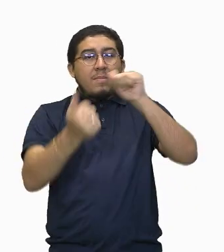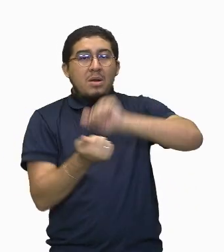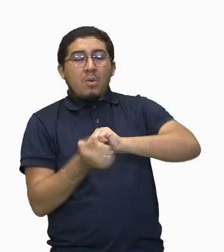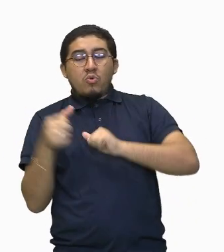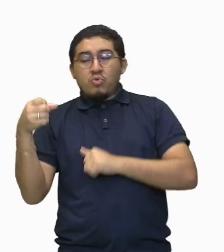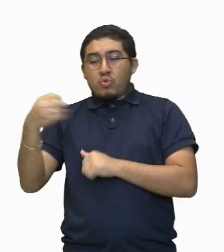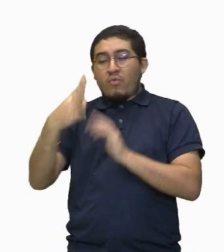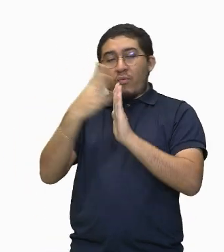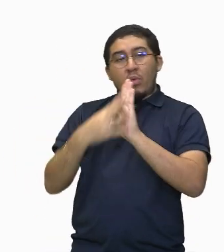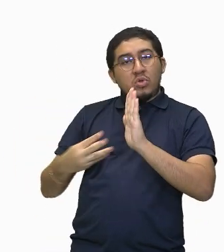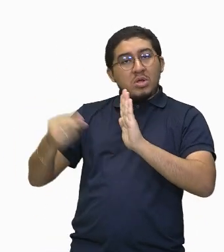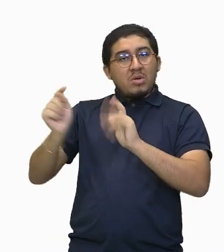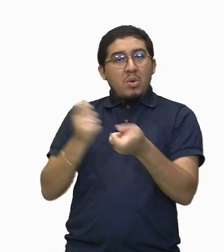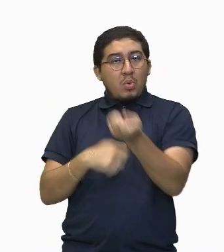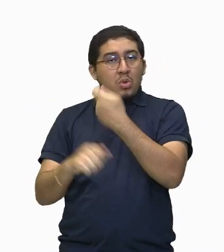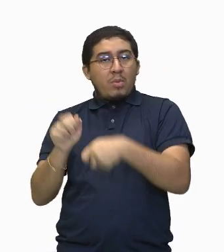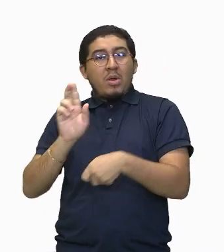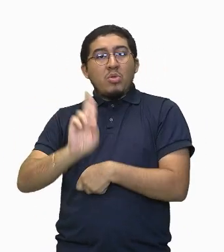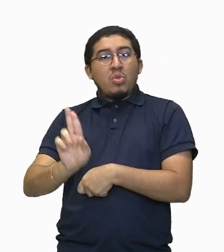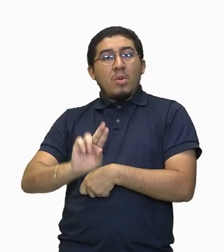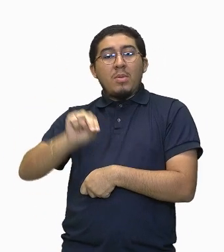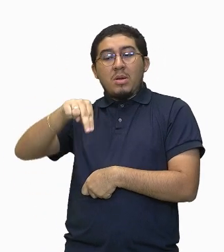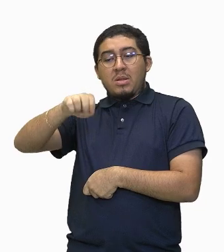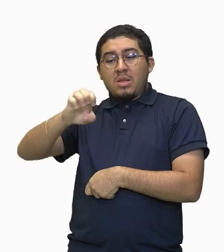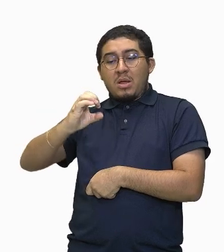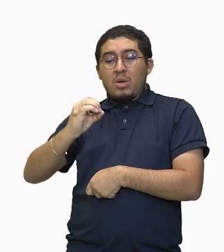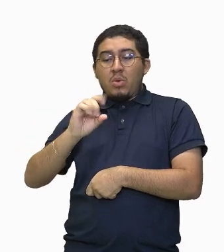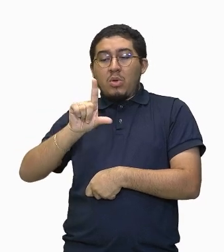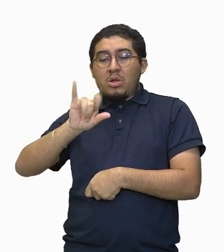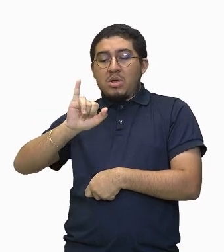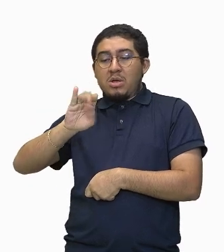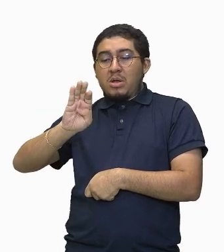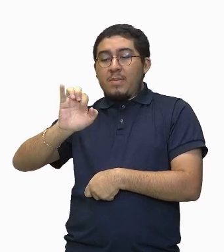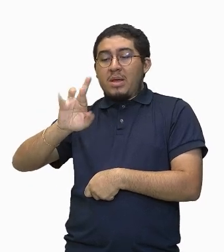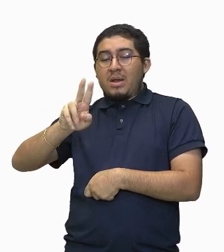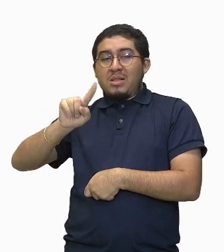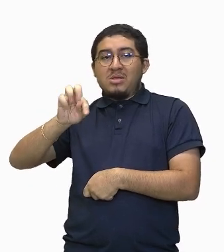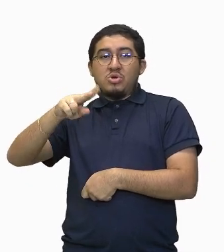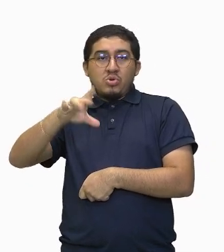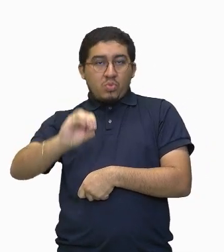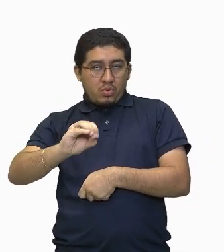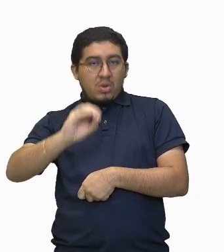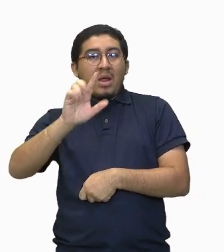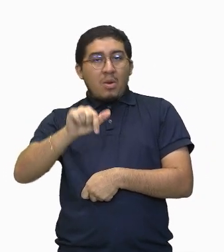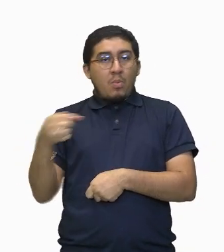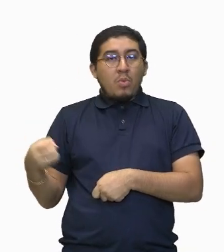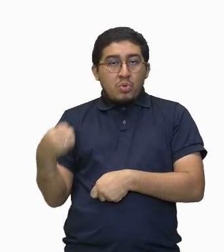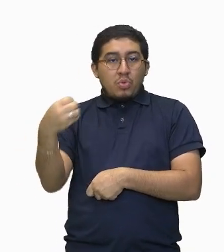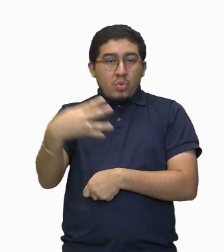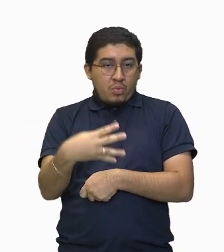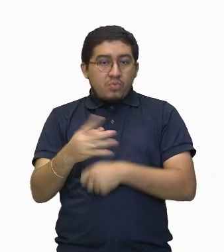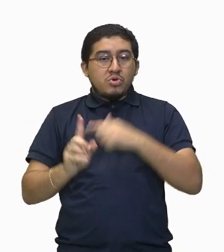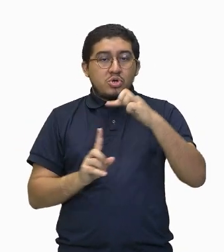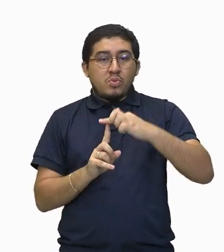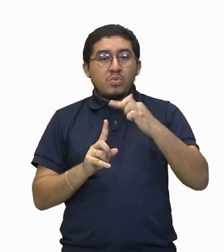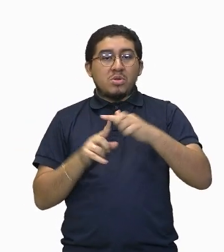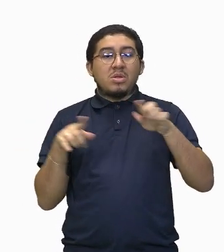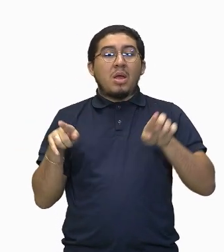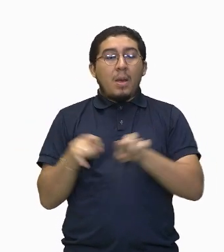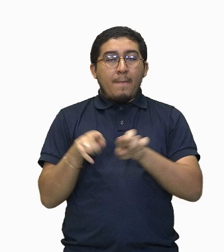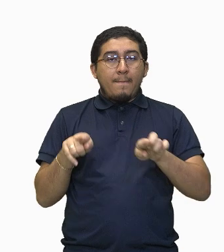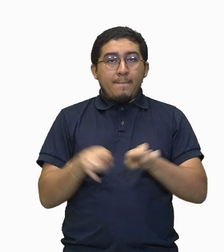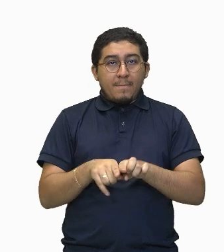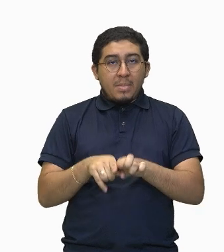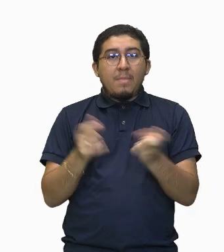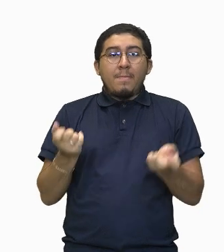o neoliberalismo, né? Uma vertente, uma releitura do liberalismo clássico, e para que isso